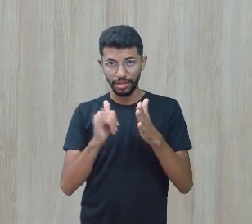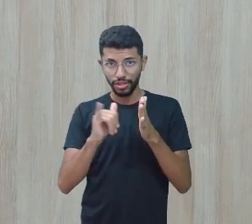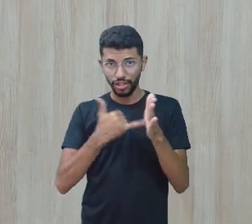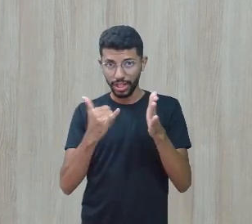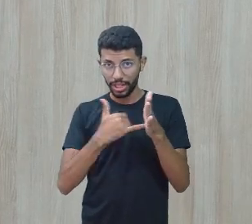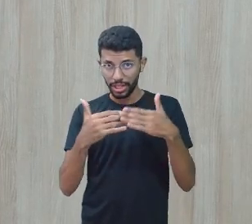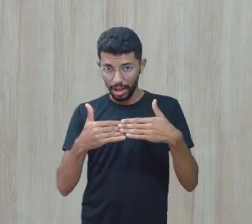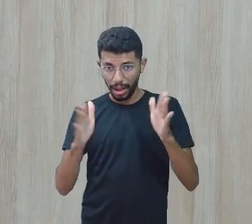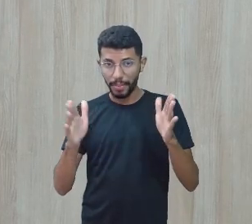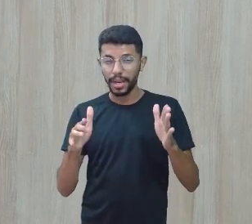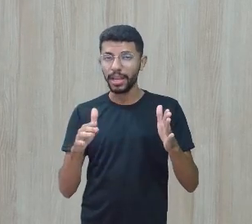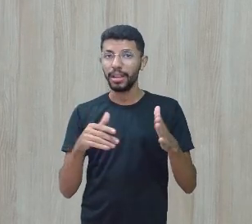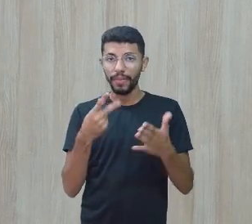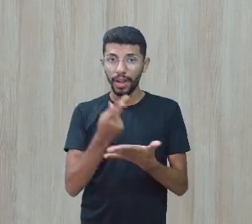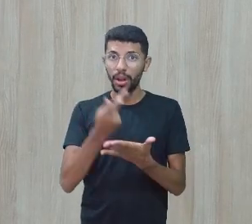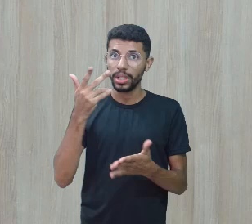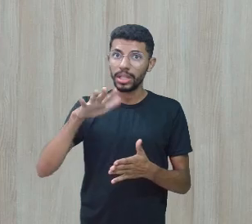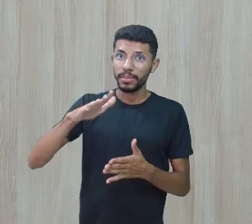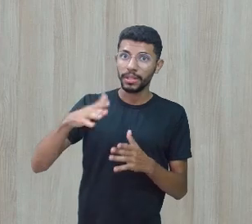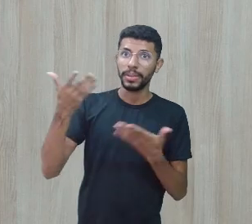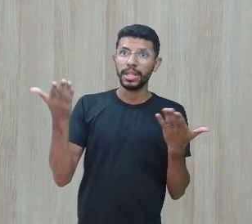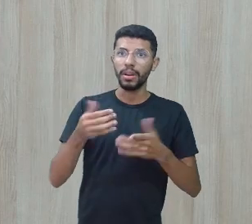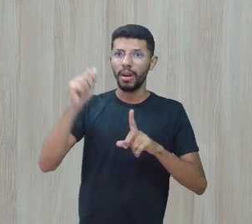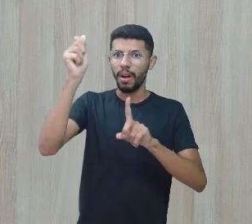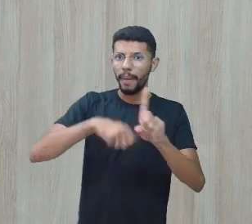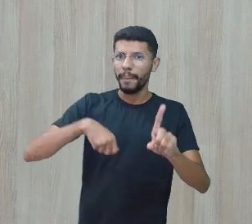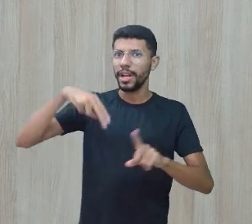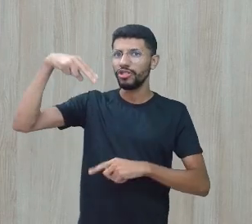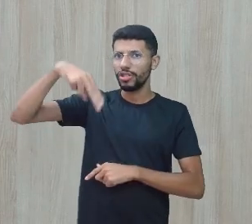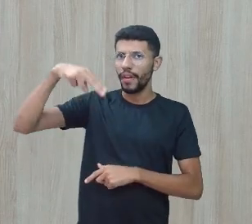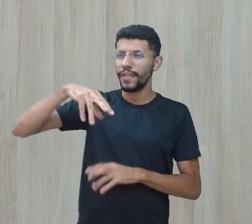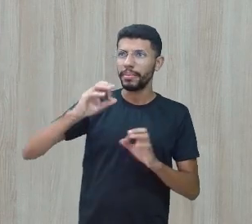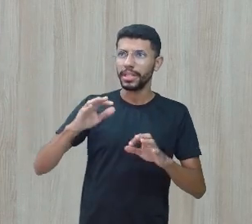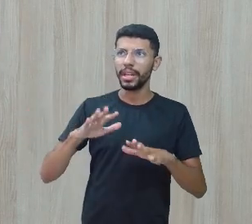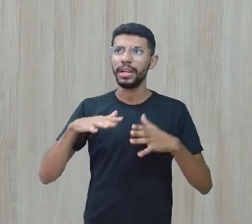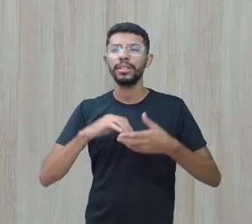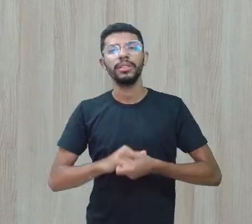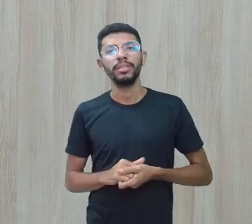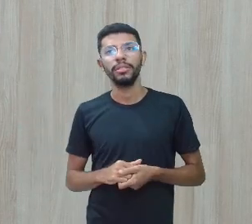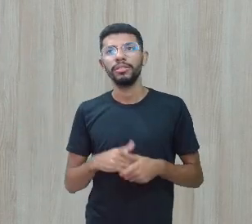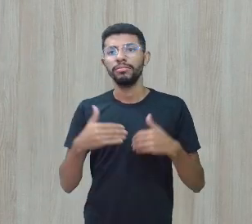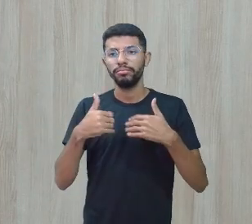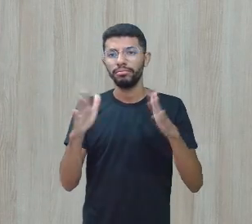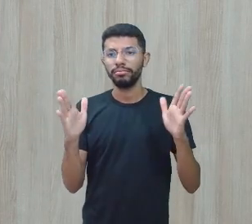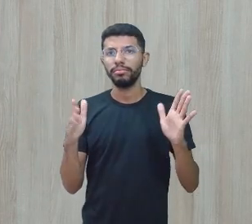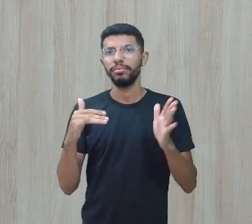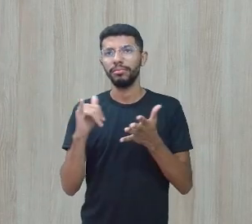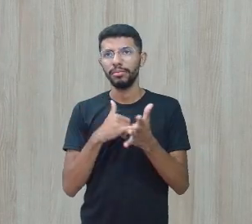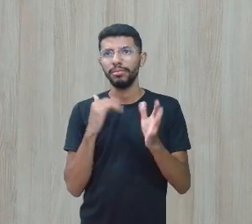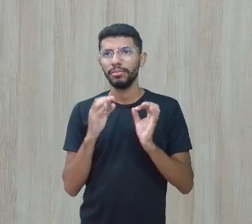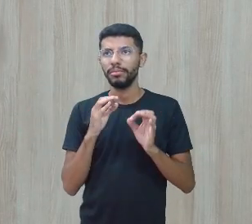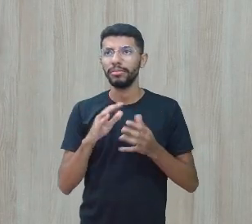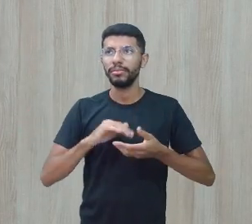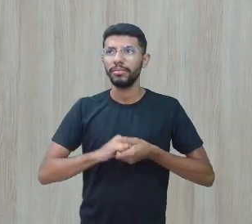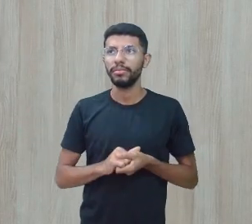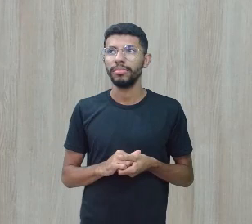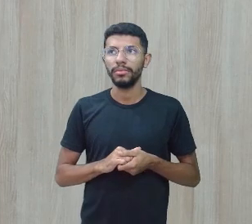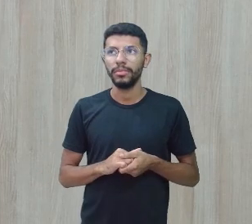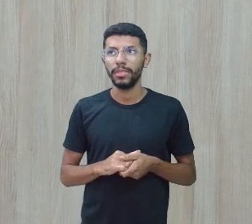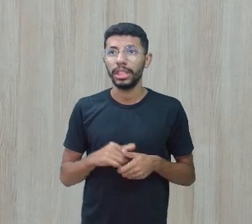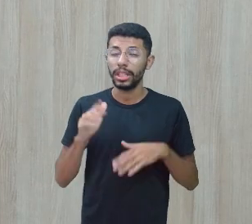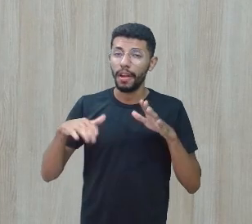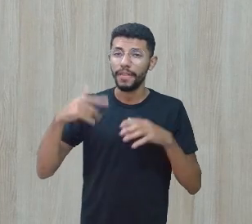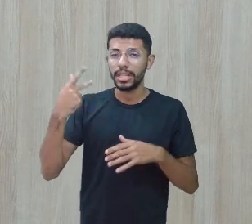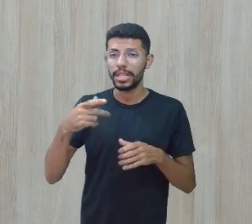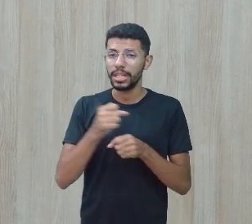em novembro, certo? Provavelmente aí, normalmente, na primeira quinzena já abre a inscrição. Só se esse ano